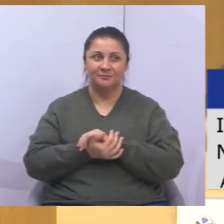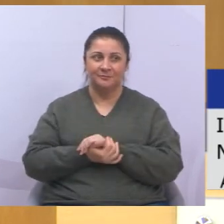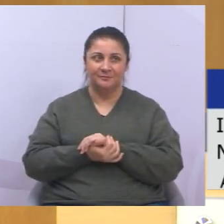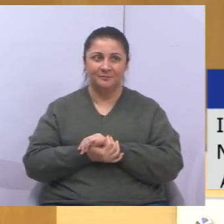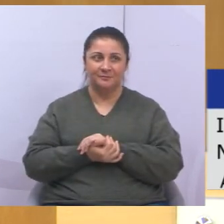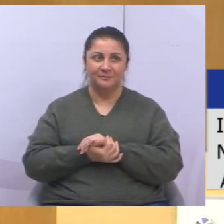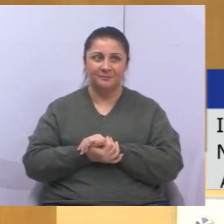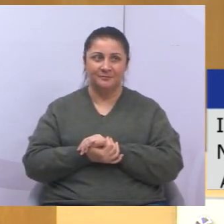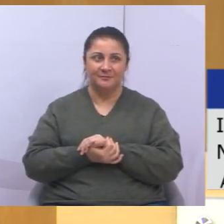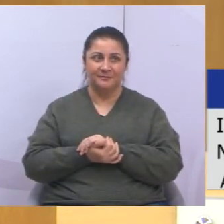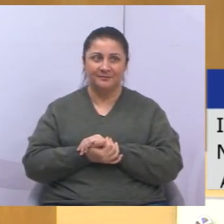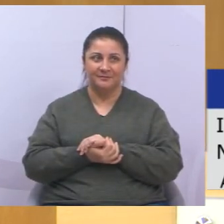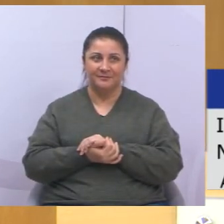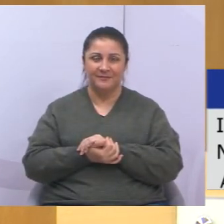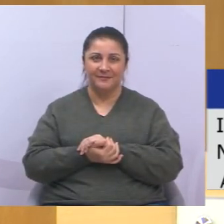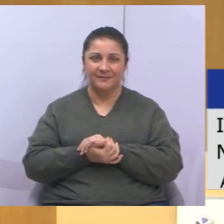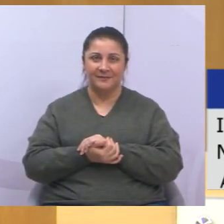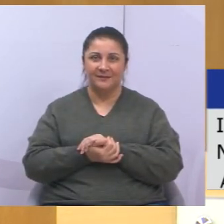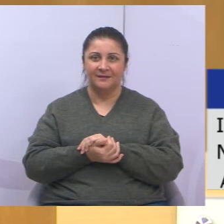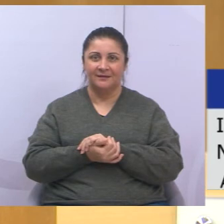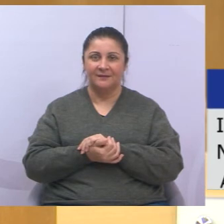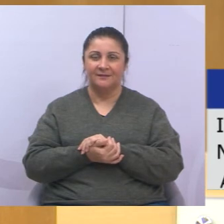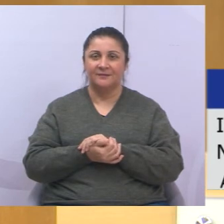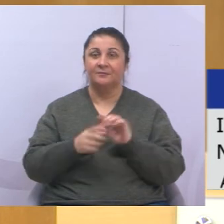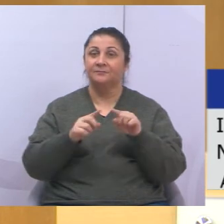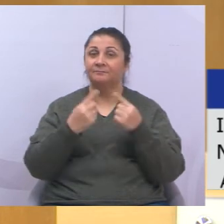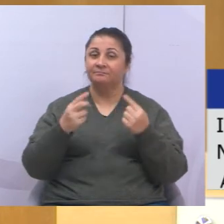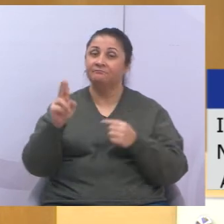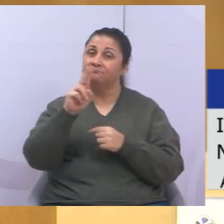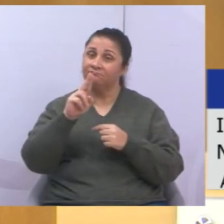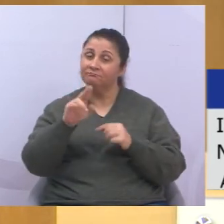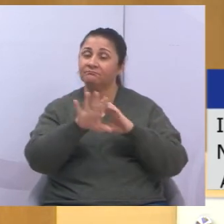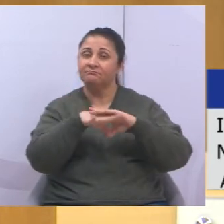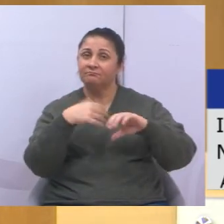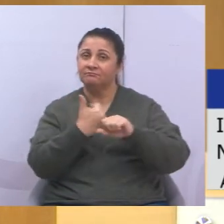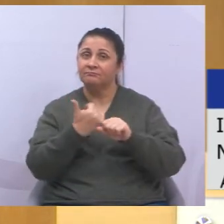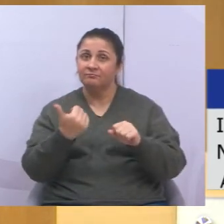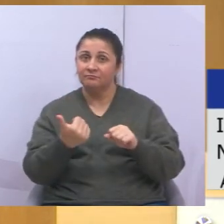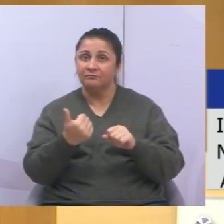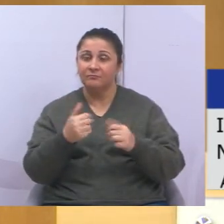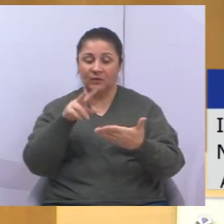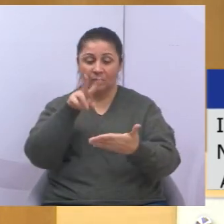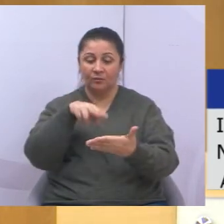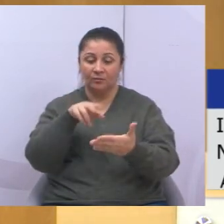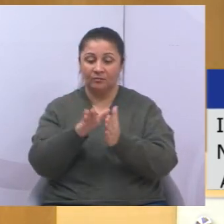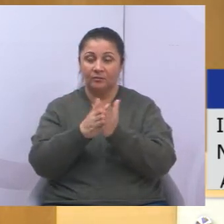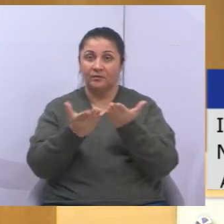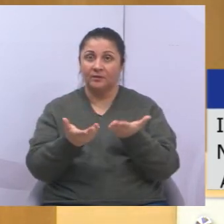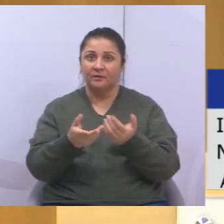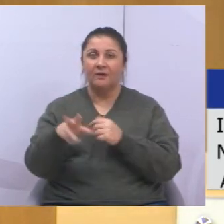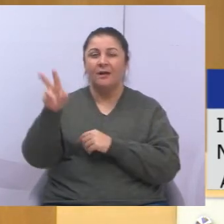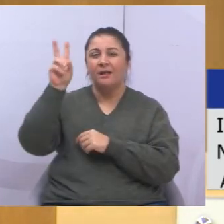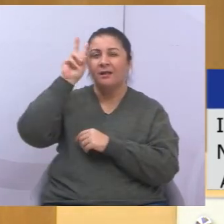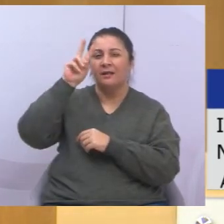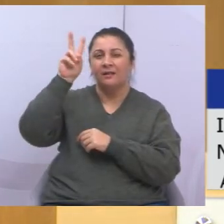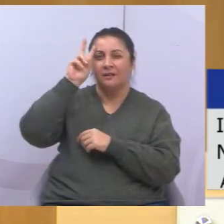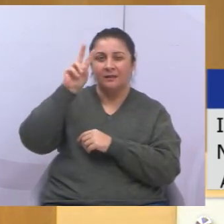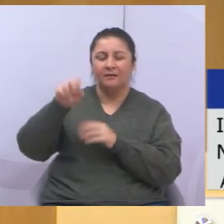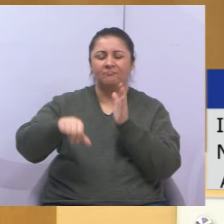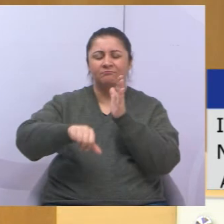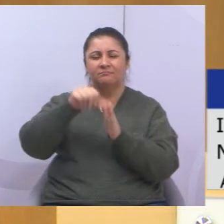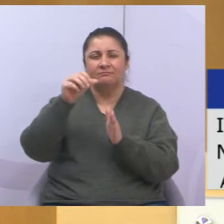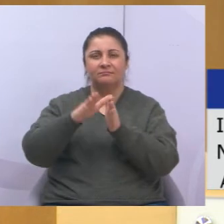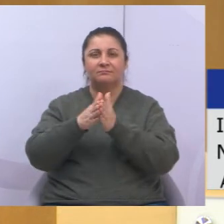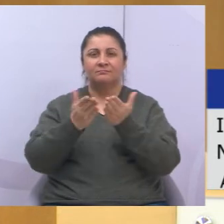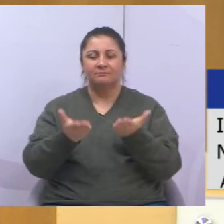YouTube, não sei como que o pessoal pronuncia, mas utilizei ele como audiolivro para rememorar esse primeiro